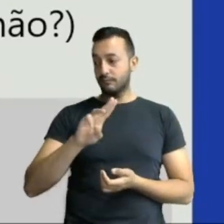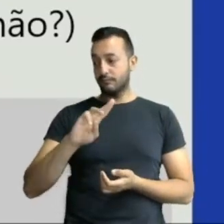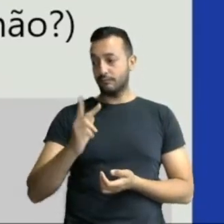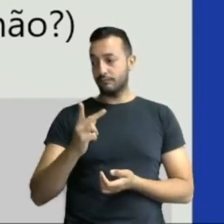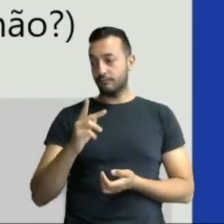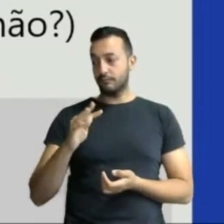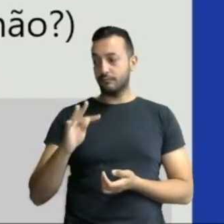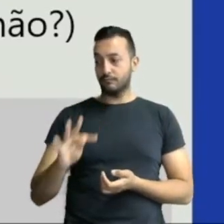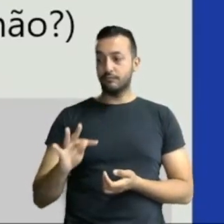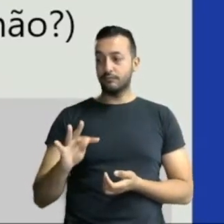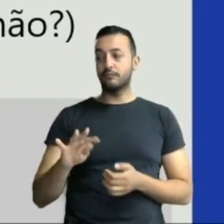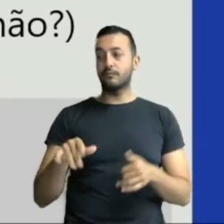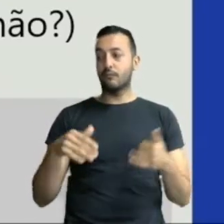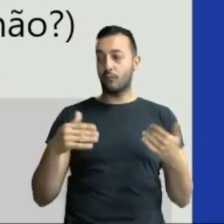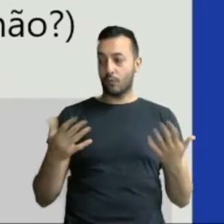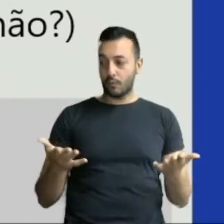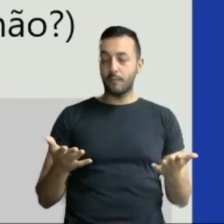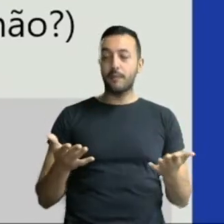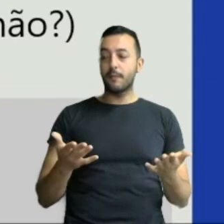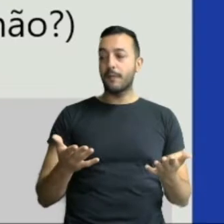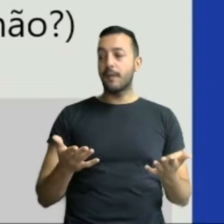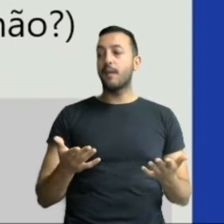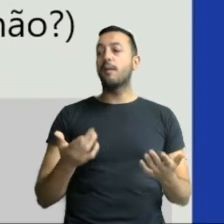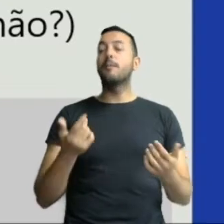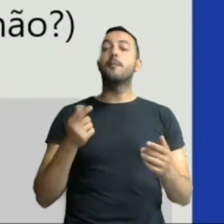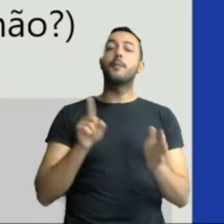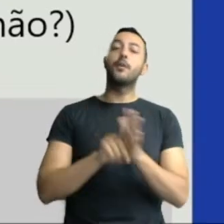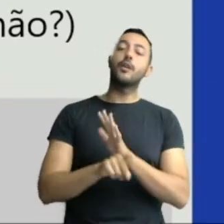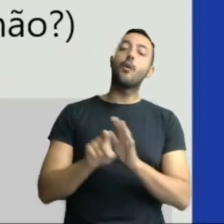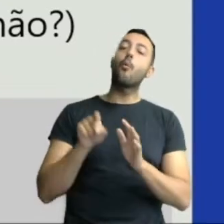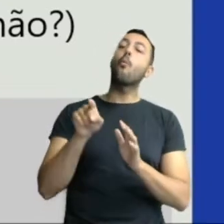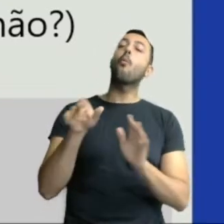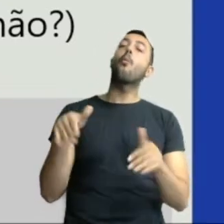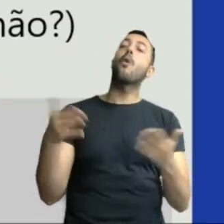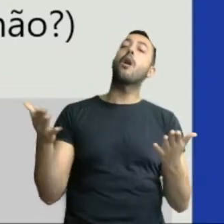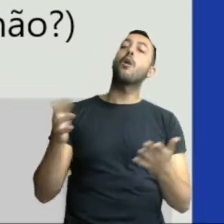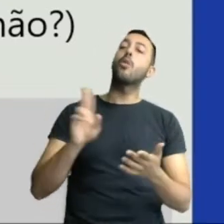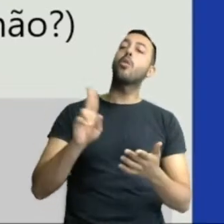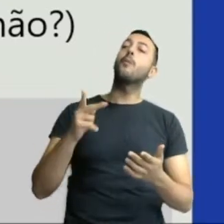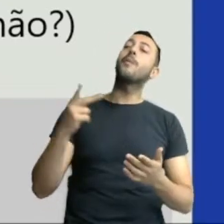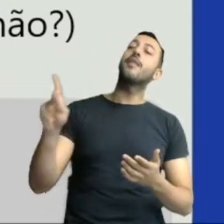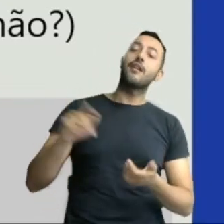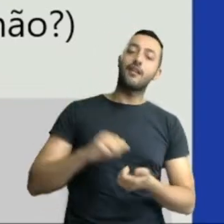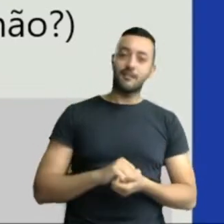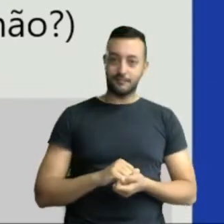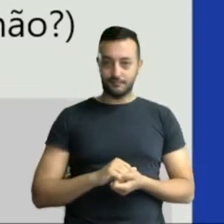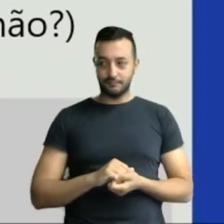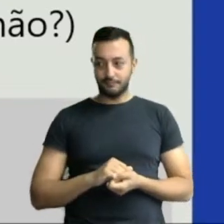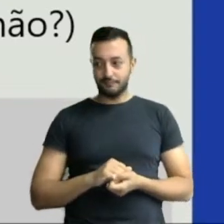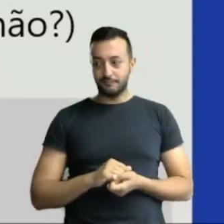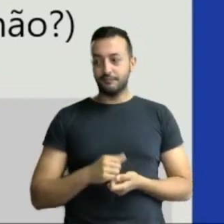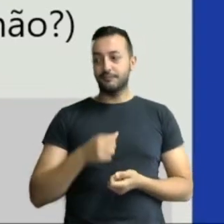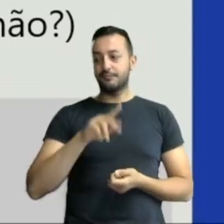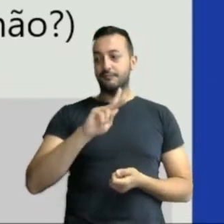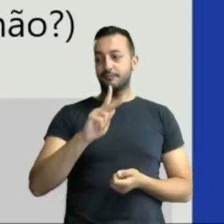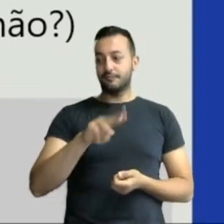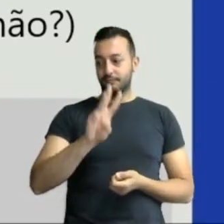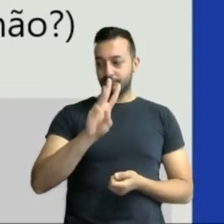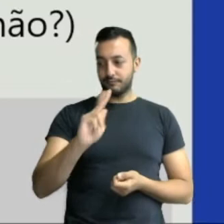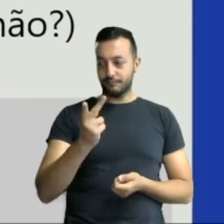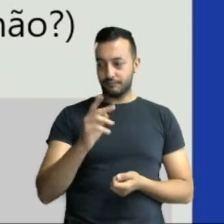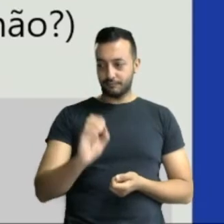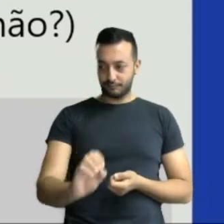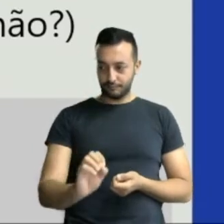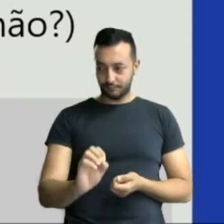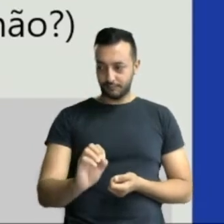what é o qual. What is her name? Ou qual é o nome dela? Who is